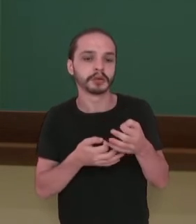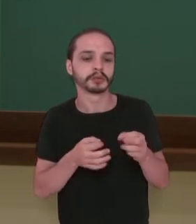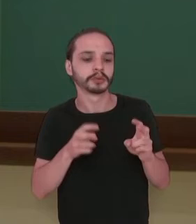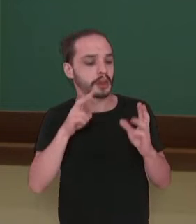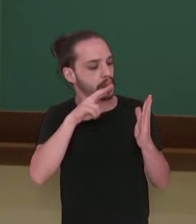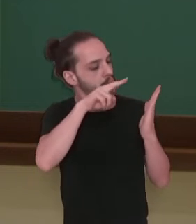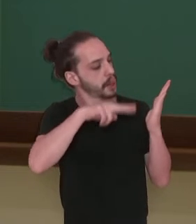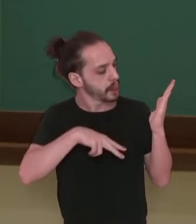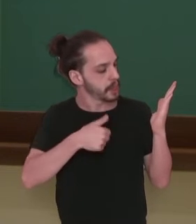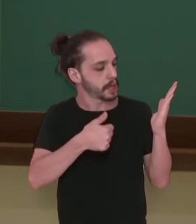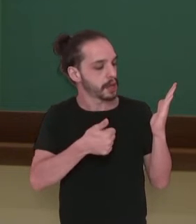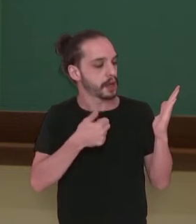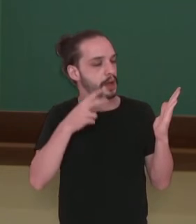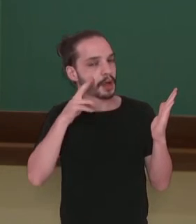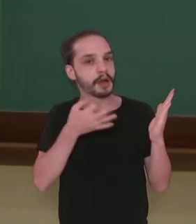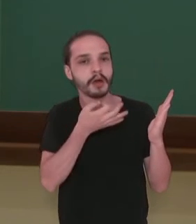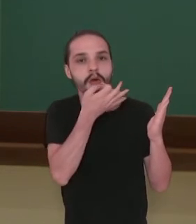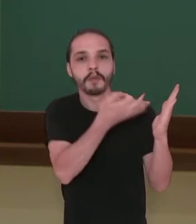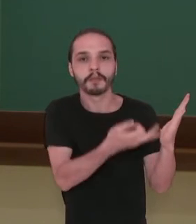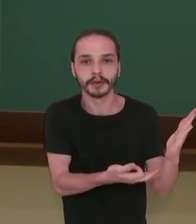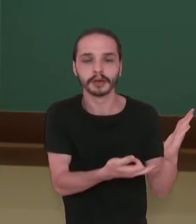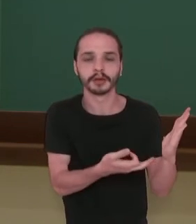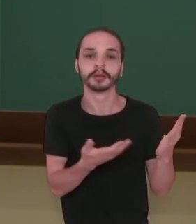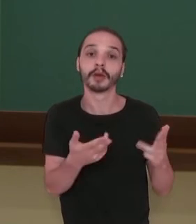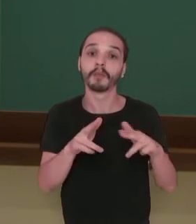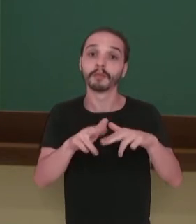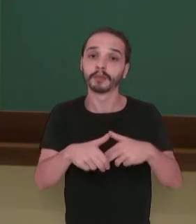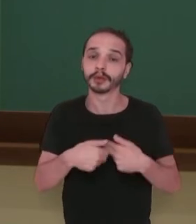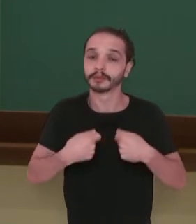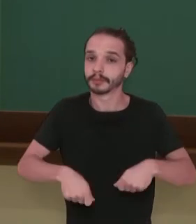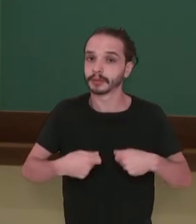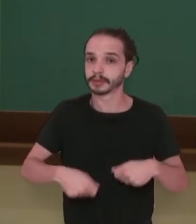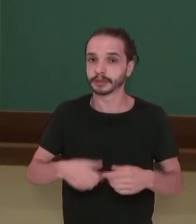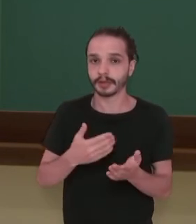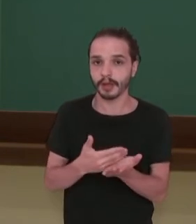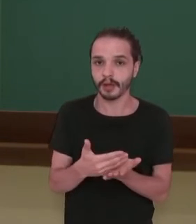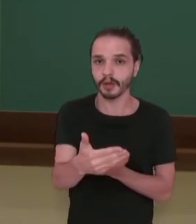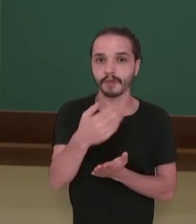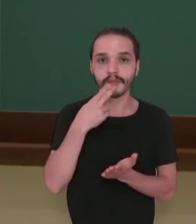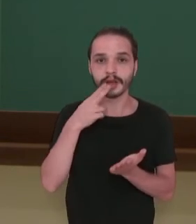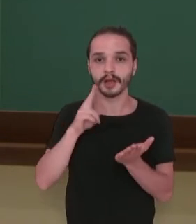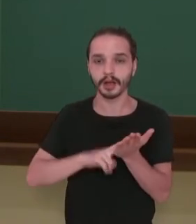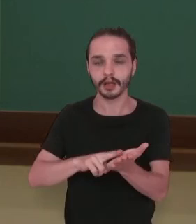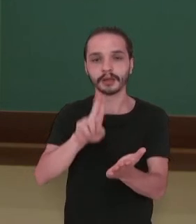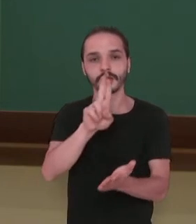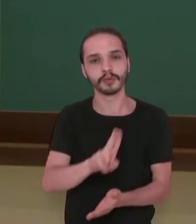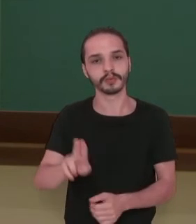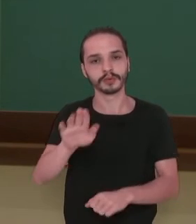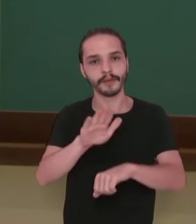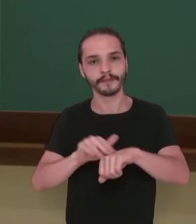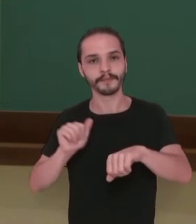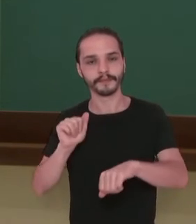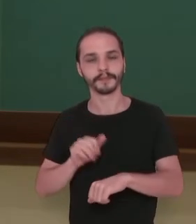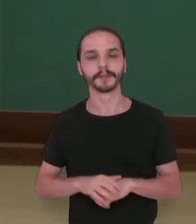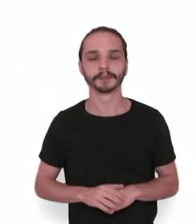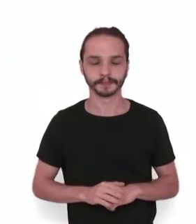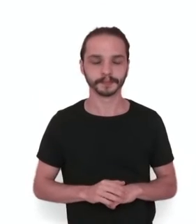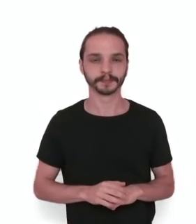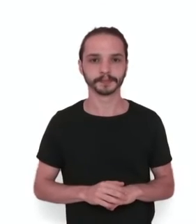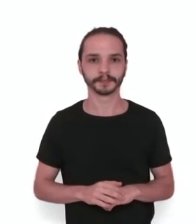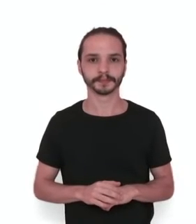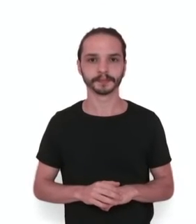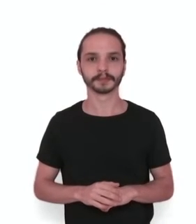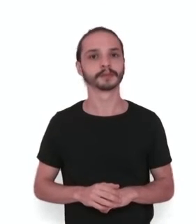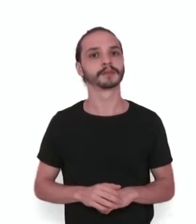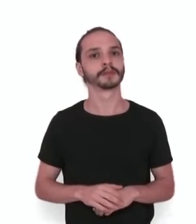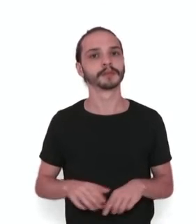considerou relevante e tal. Então, nesse sentido que você tem que começar a carta, né, preferencialmente com esse vocativo. Então, também tem